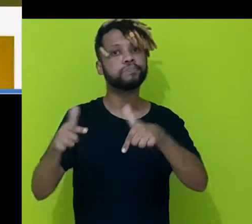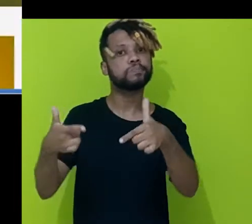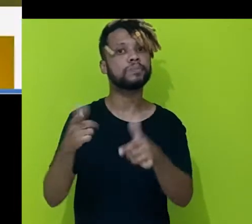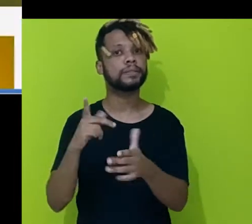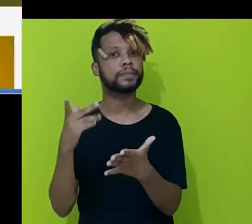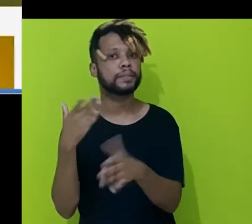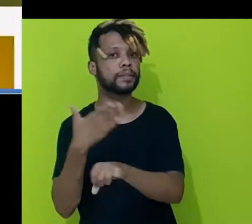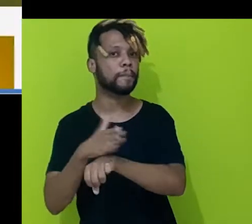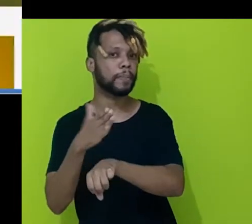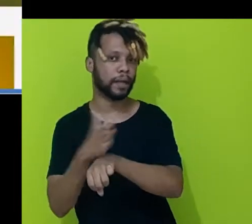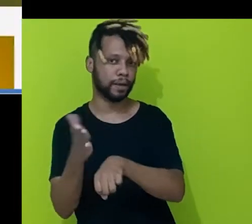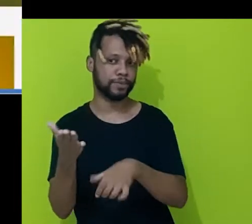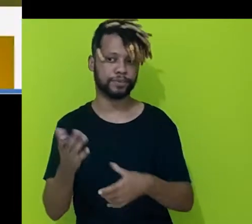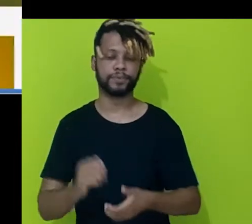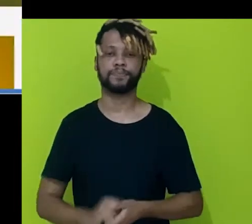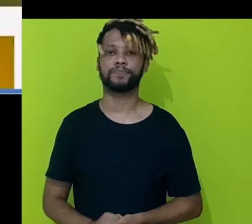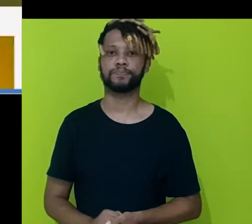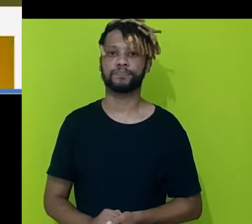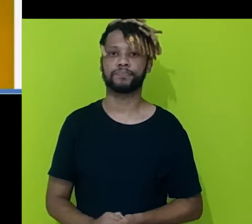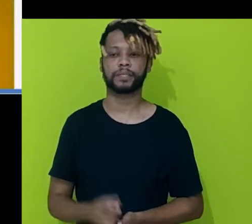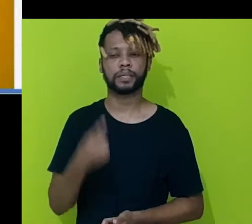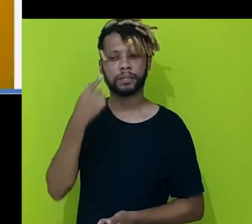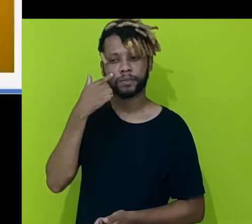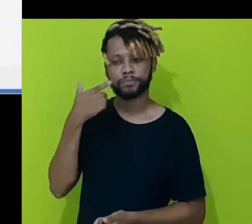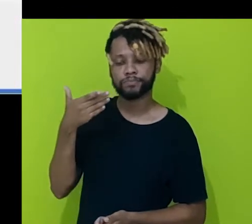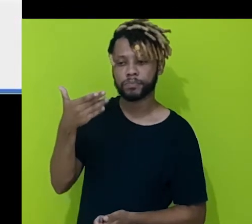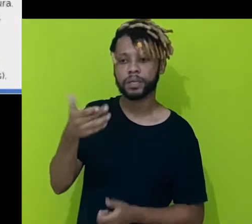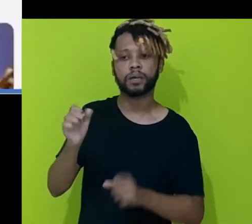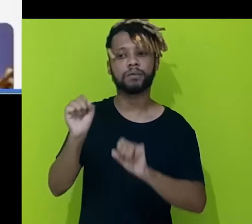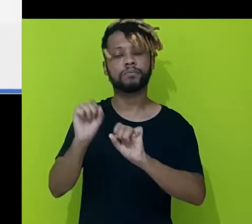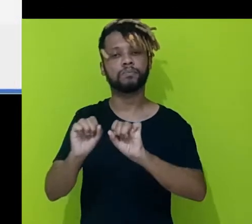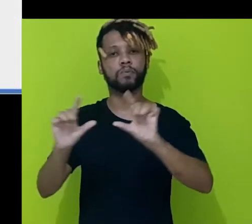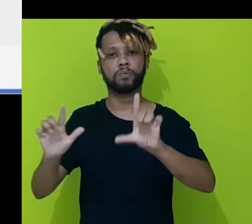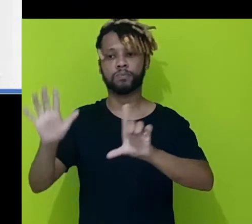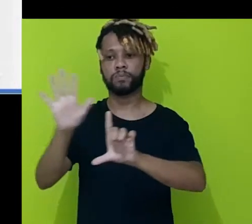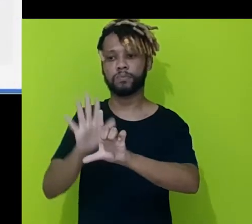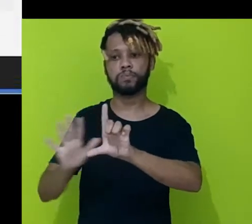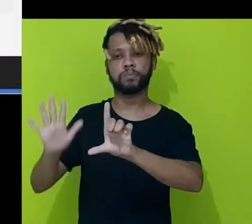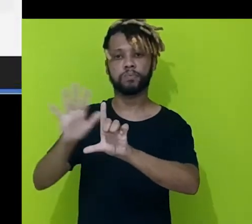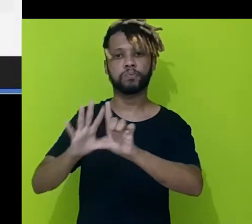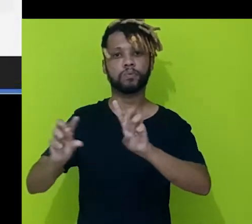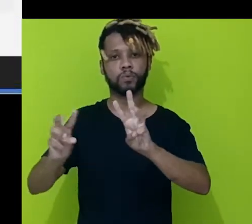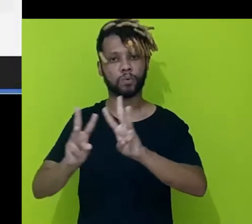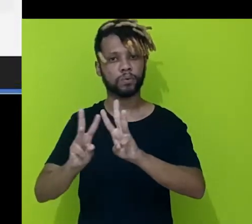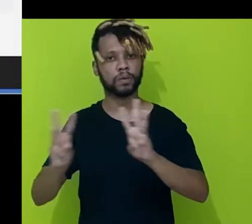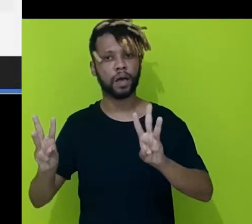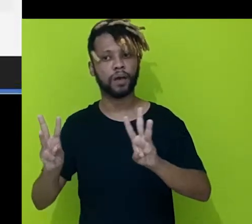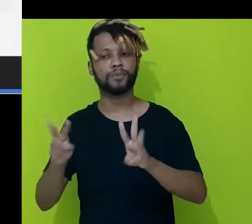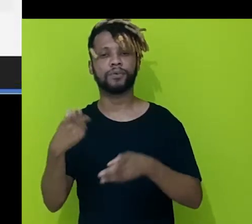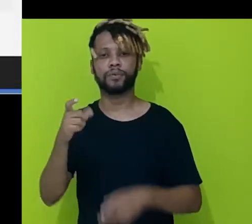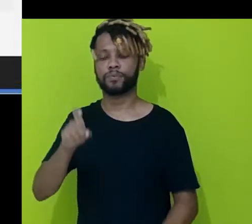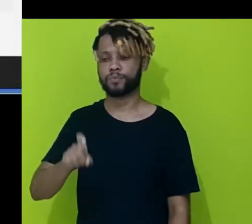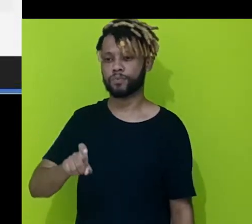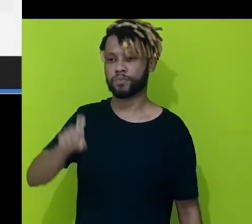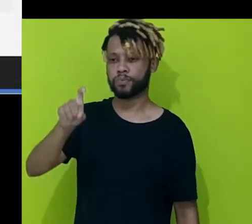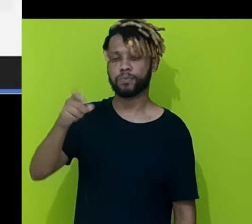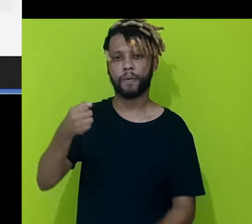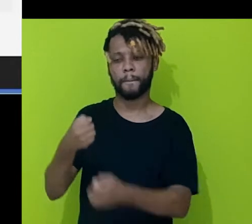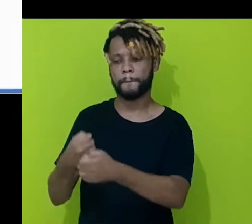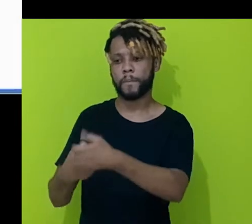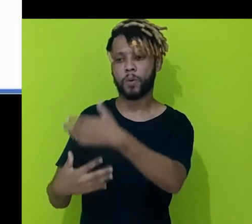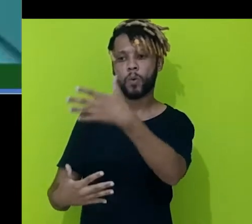pessoal, esse aqui é o SALIC Web. A gente correndo a tela para cá, no final a gente tem acesso ao